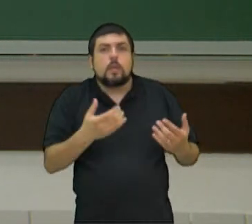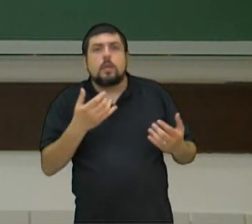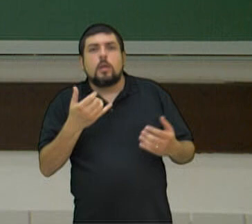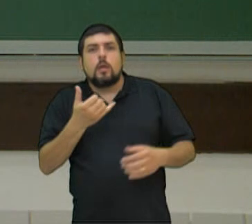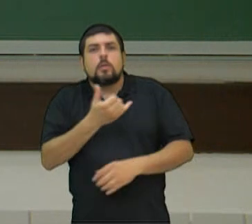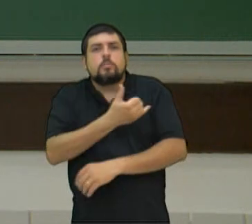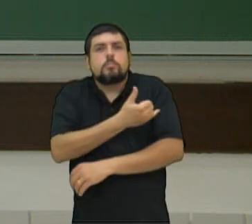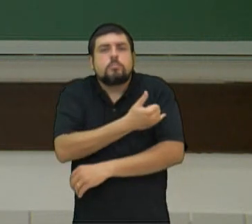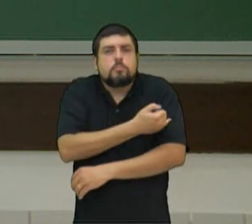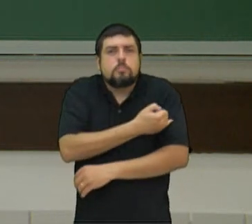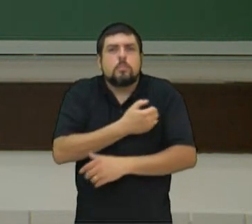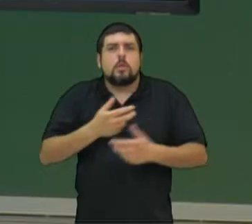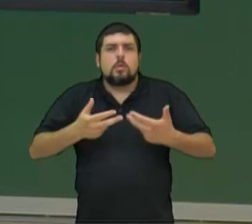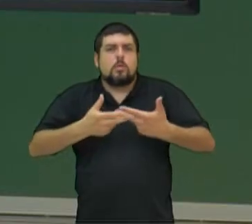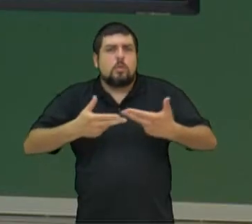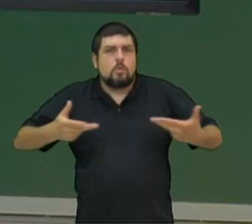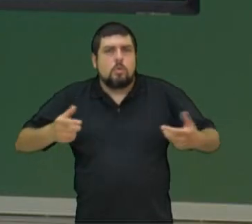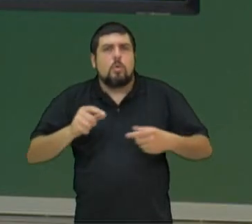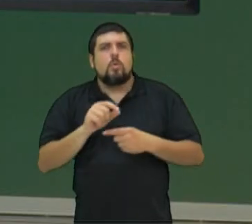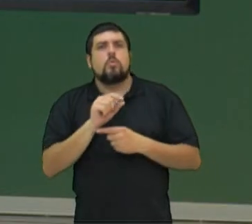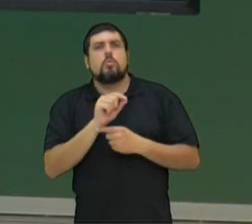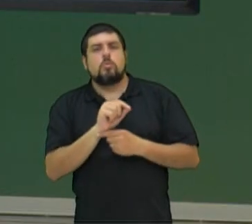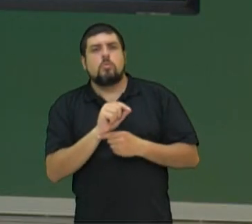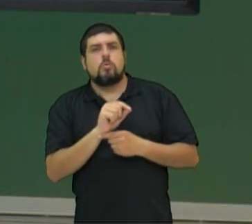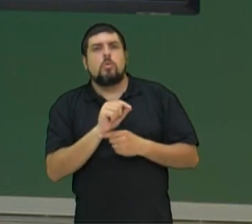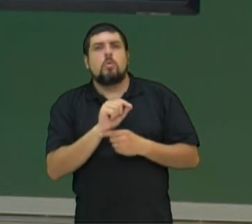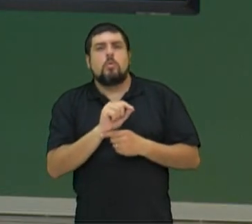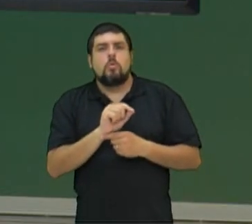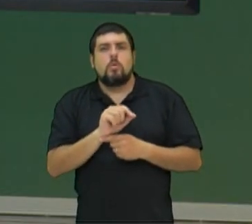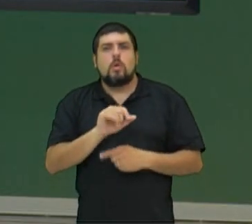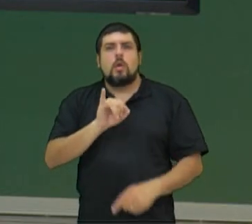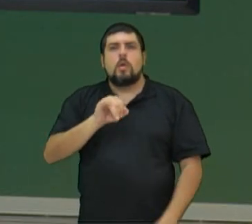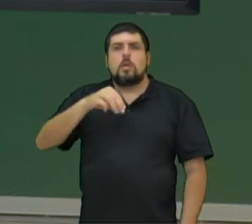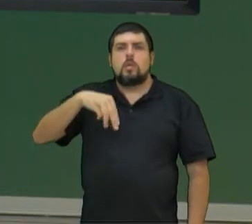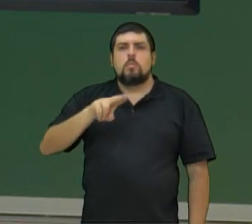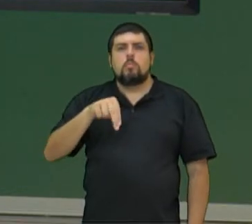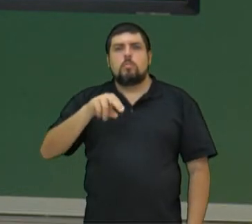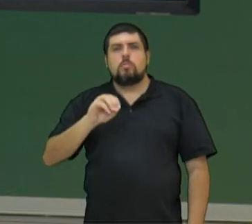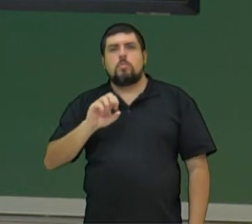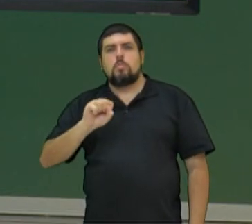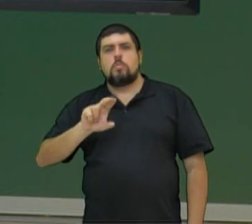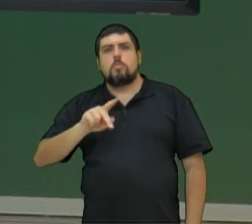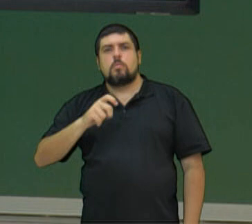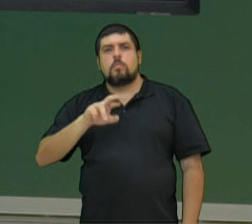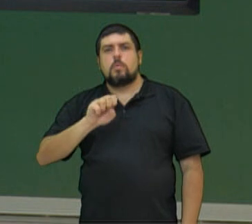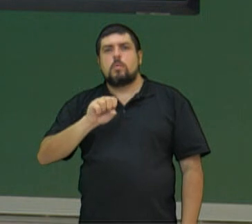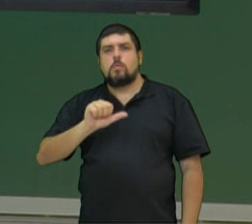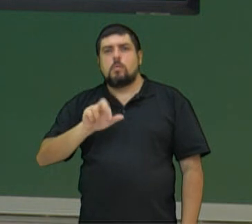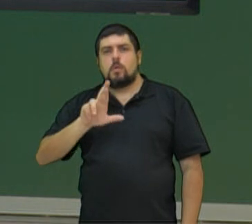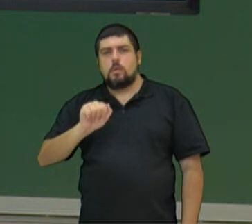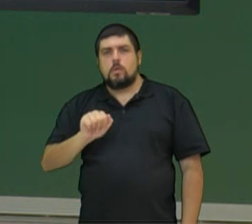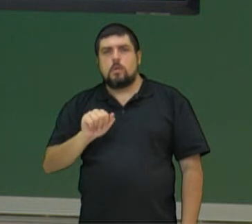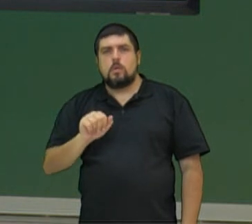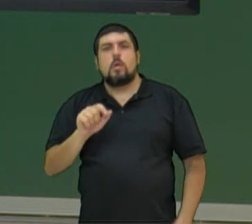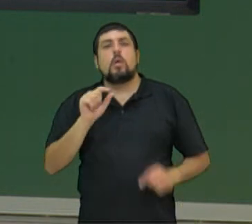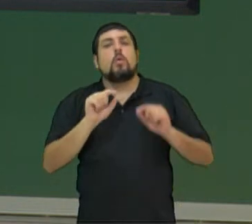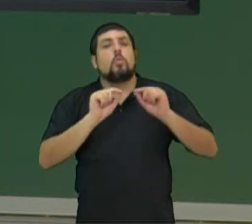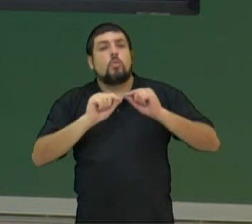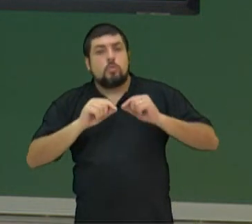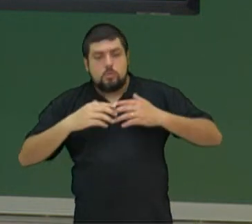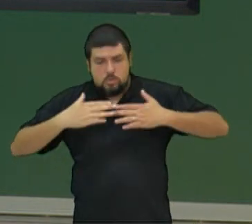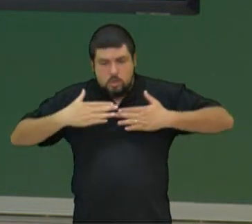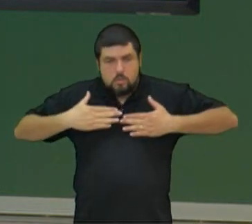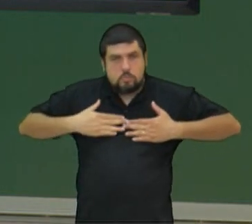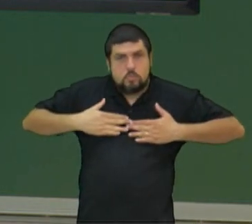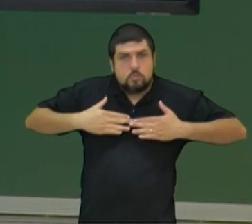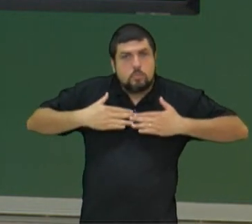de imunossupressoras, que são medicamentos que vão agir fazendo com que o corpo produza menos